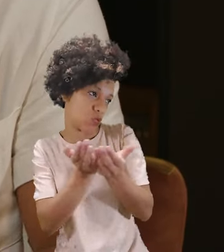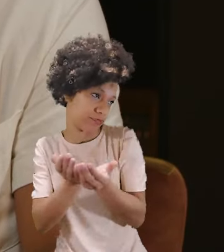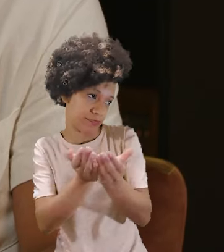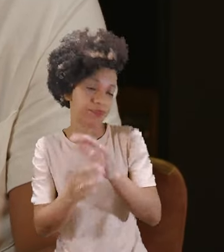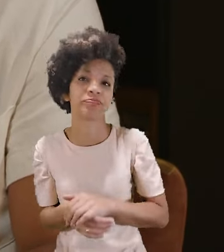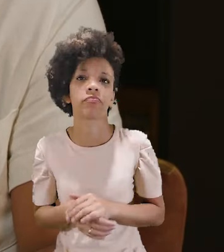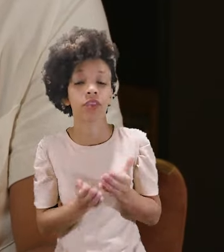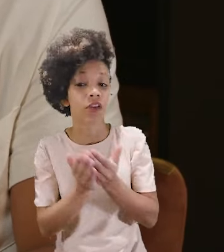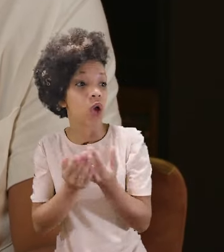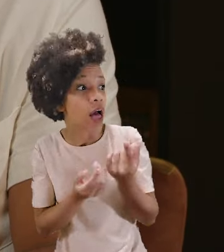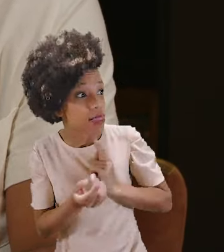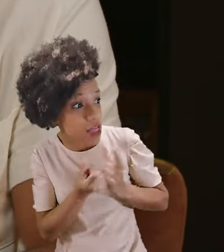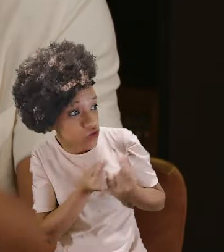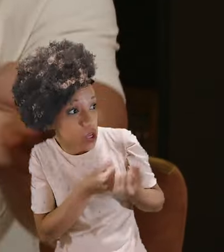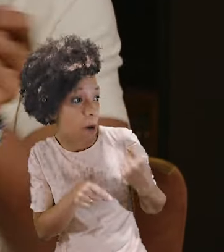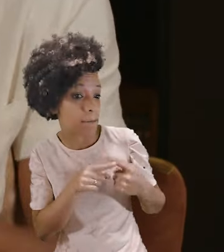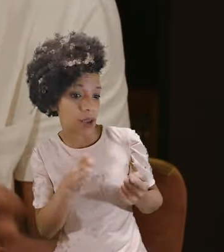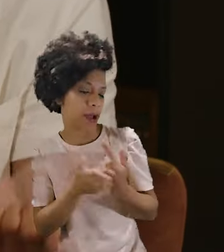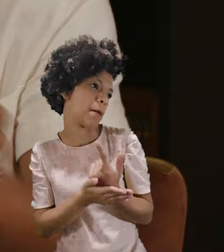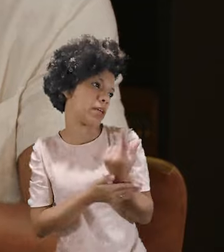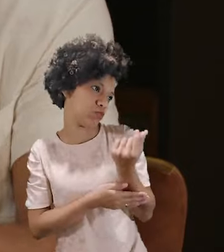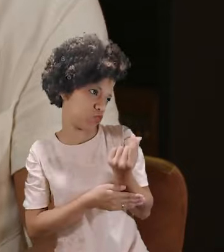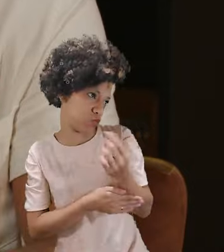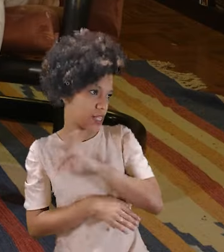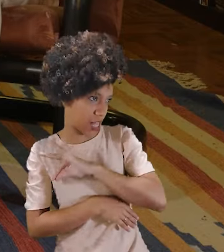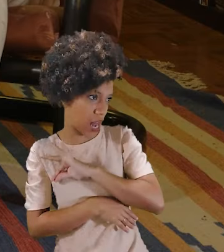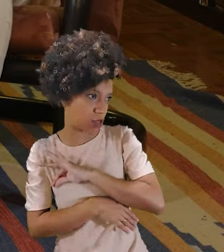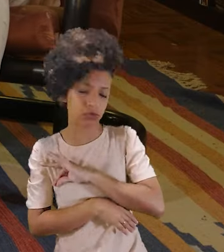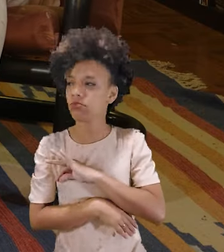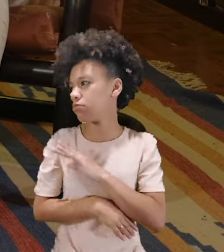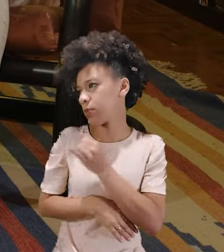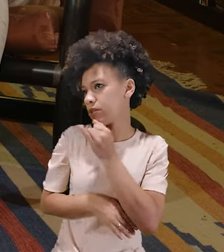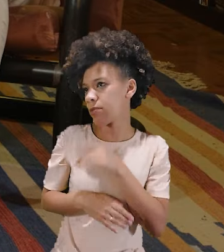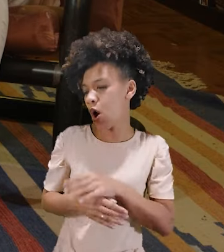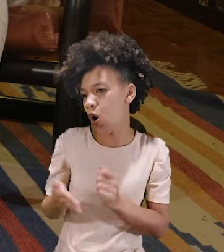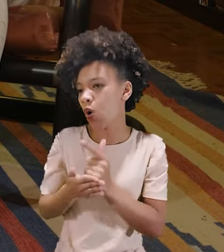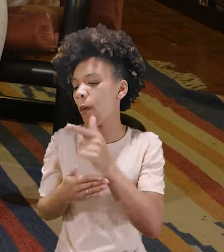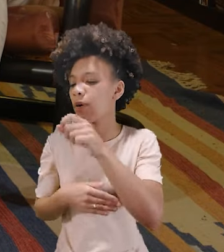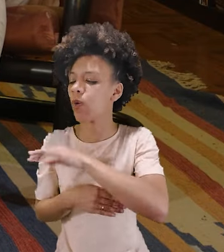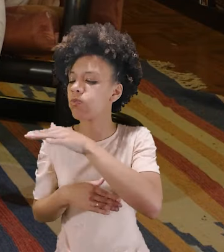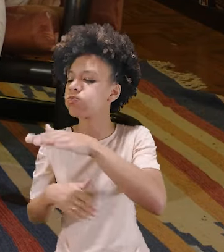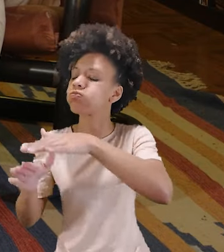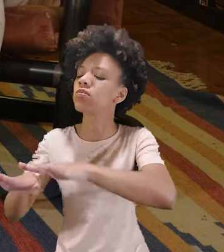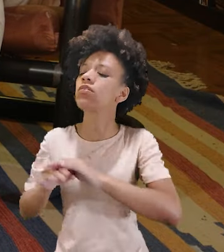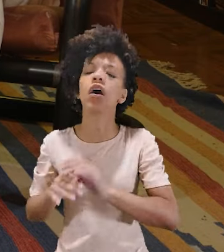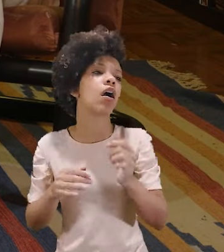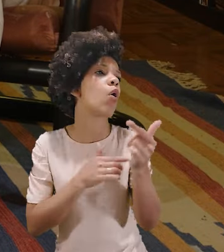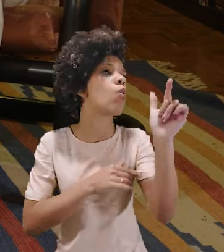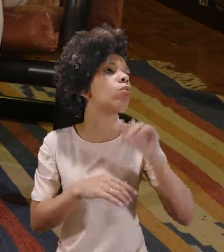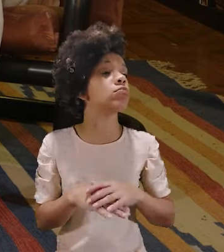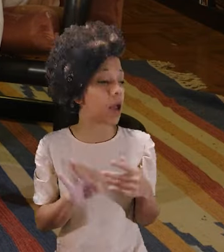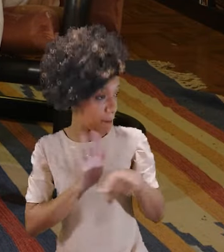na visita Angeles e leva muito dinheiro porque monte de pagamento eu fico sem dinheiro assim já comprou aqui no porto vai para o outro e aí eu fui